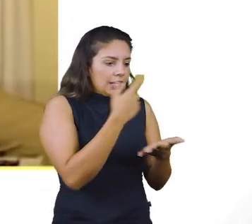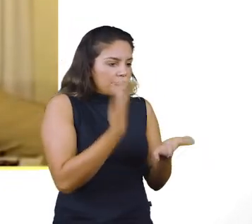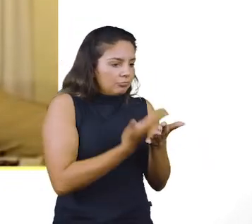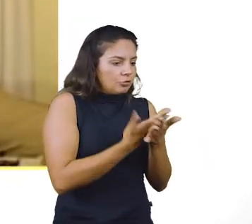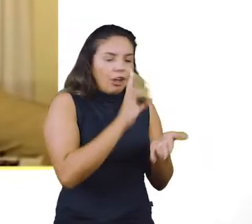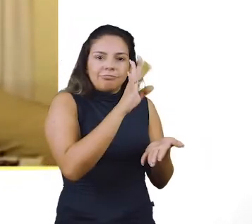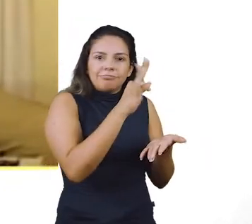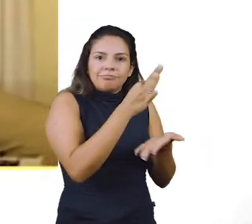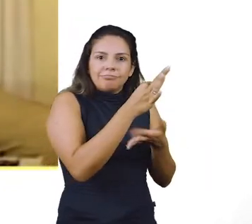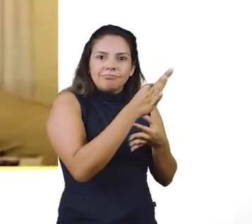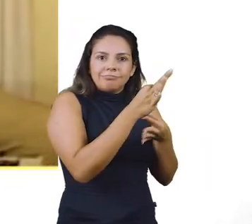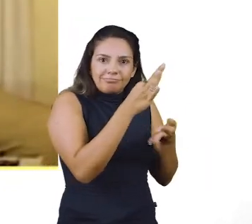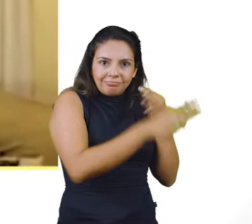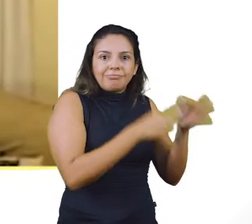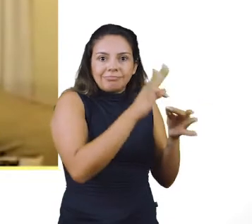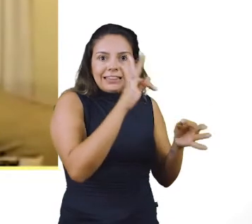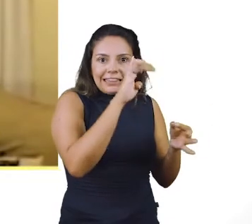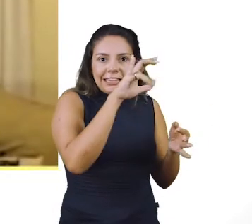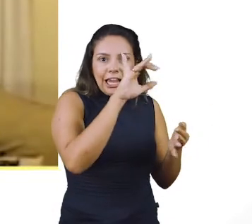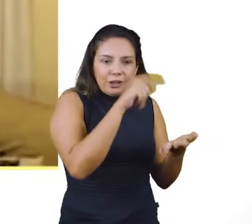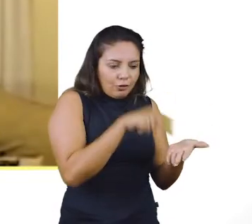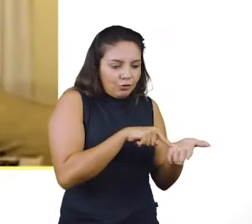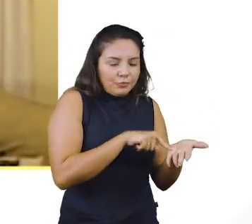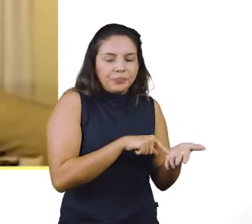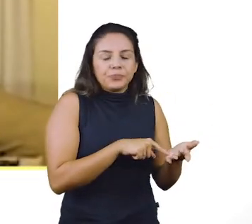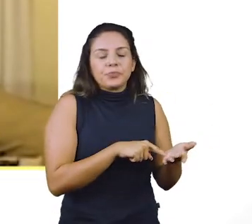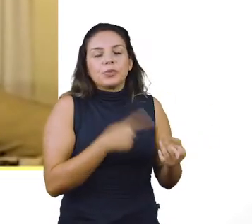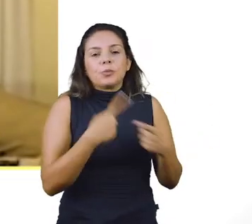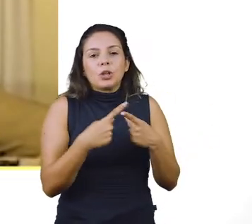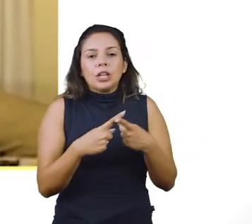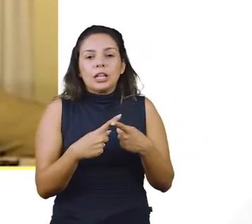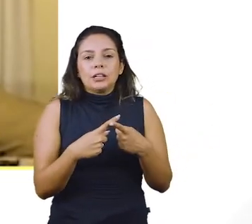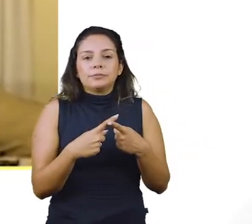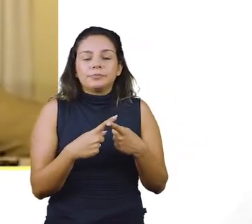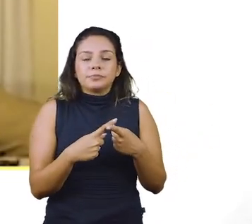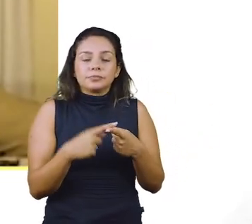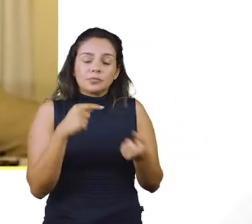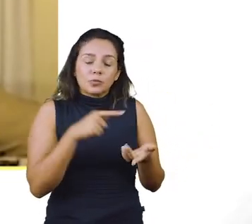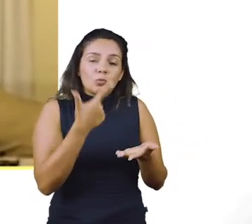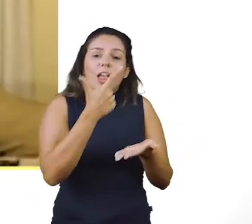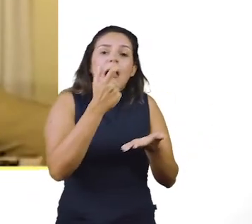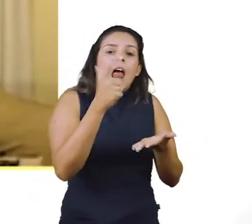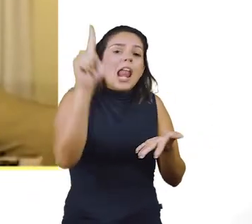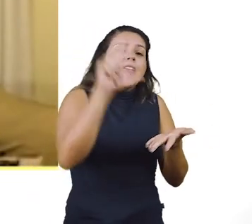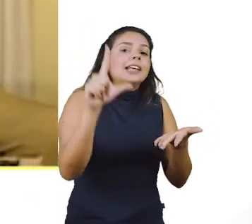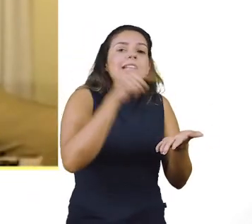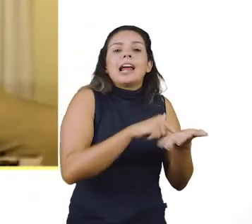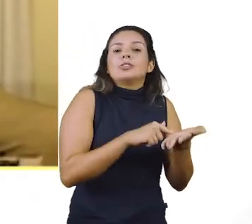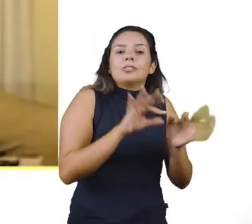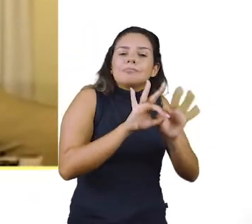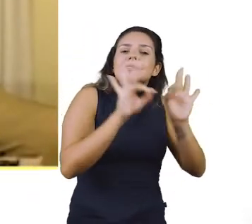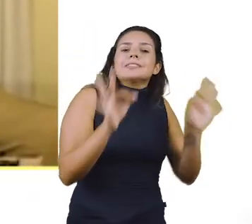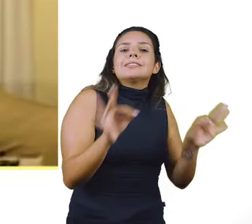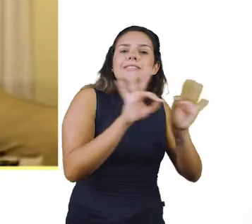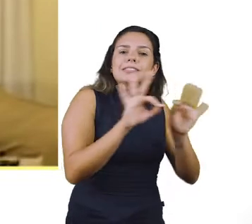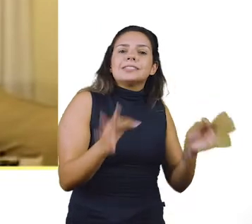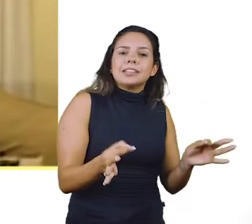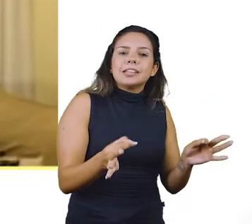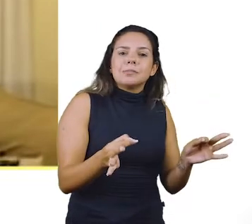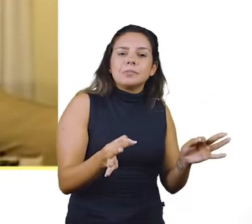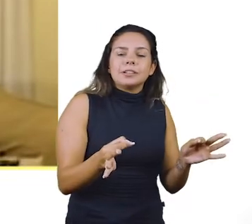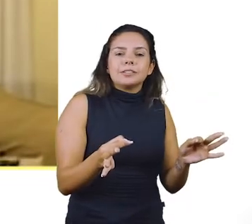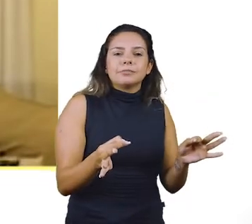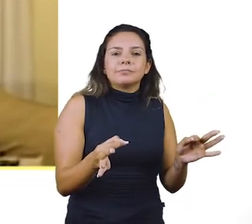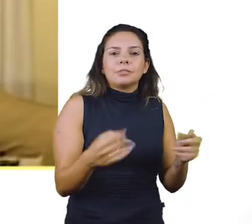muito reduzido para passar informações, então você tem que ser um pouco mais sutil em tudo isso. Então, isso me